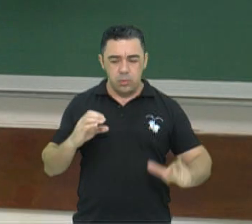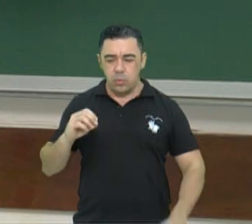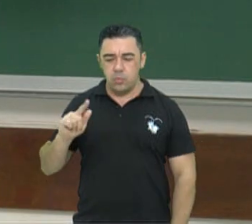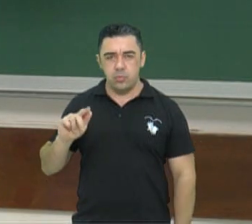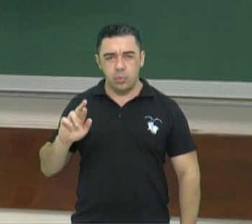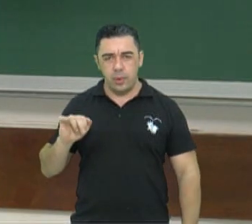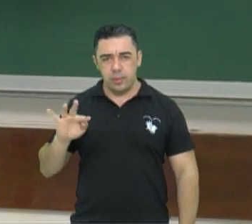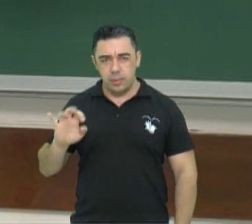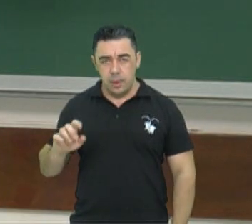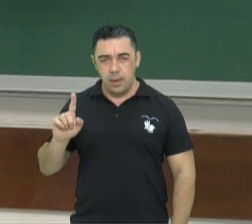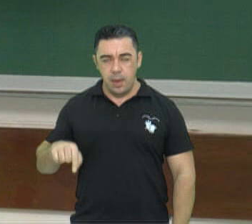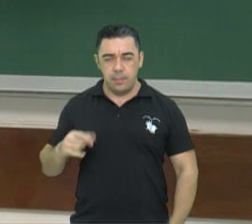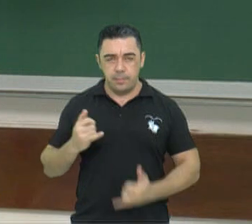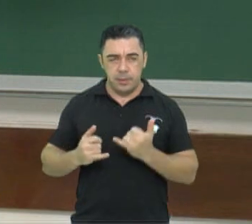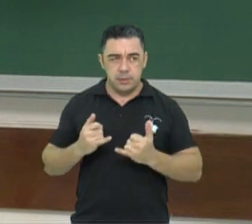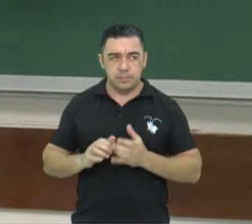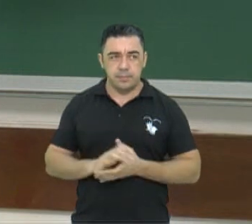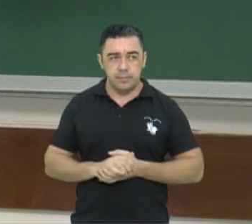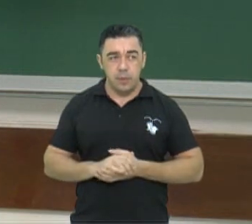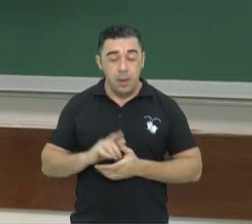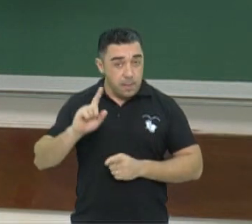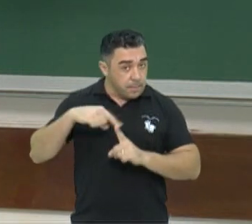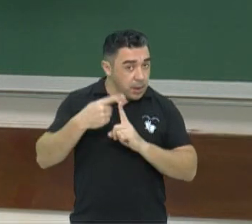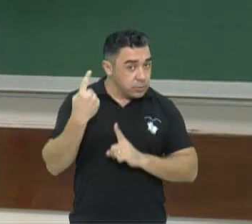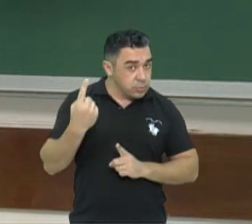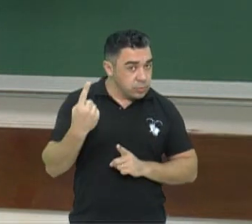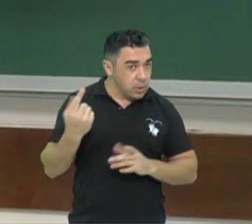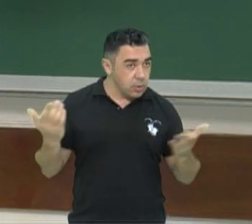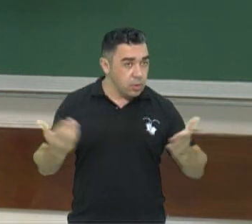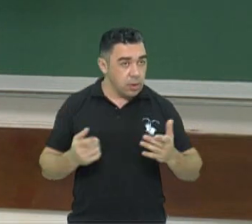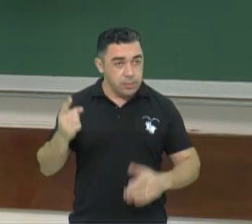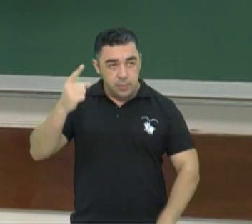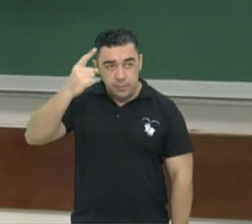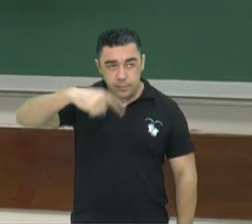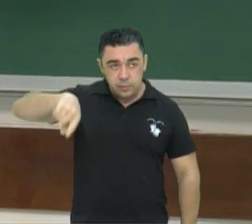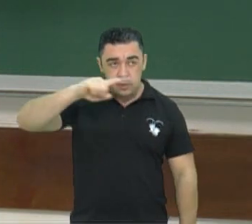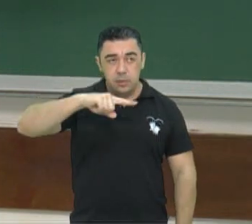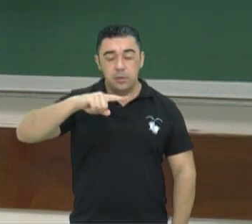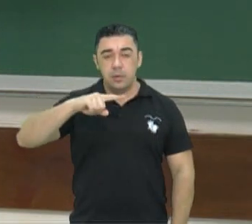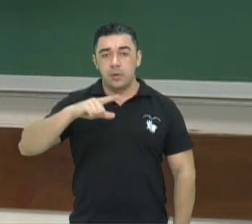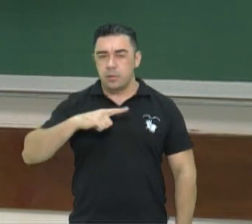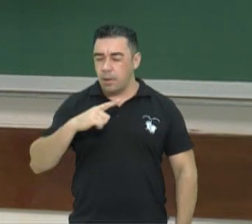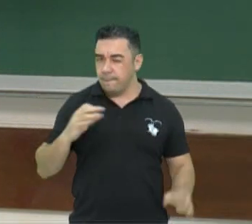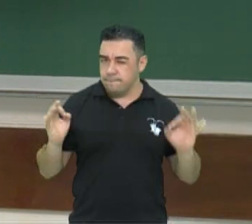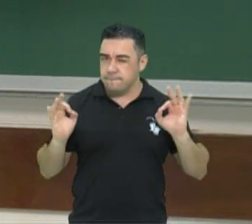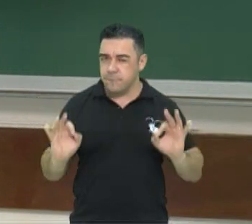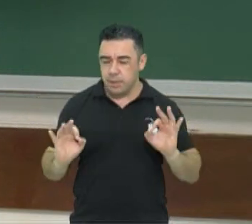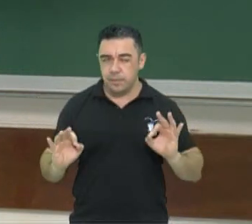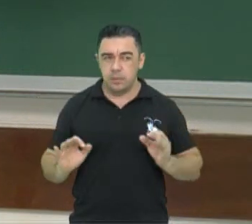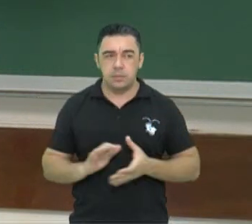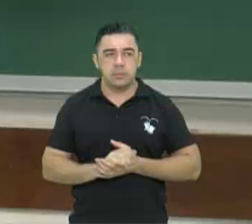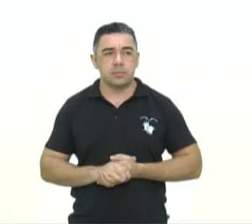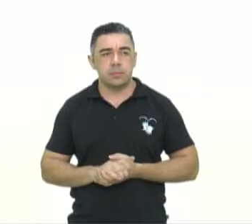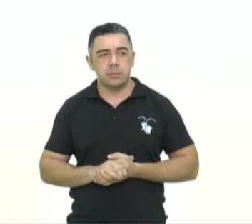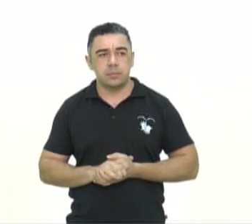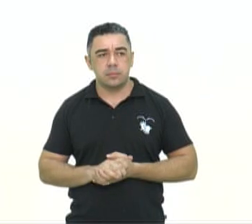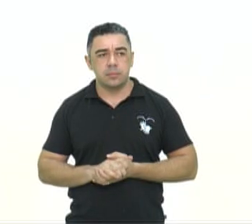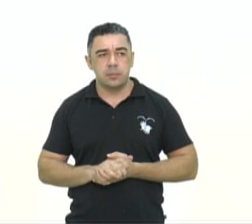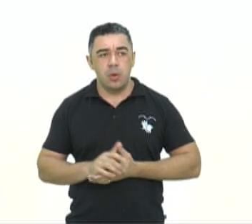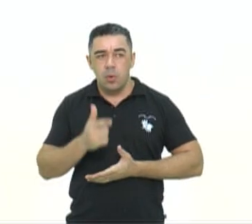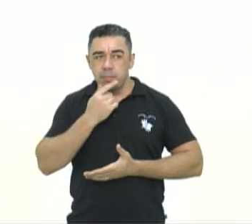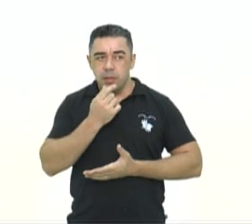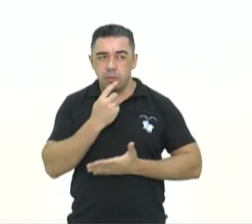semelhantes, tá? Então, temos mais um aí para deixar você super afiado nessa matéria.